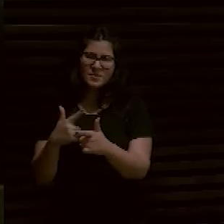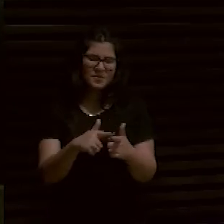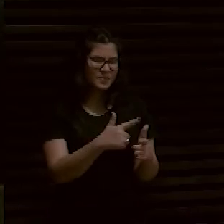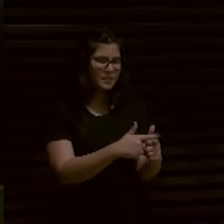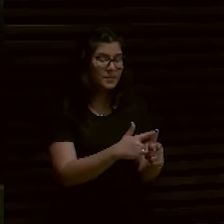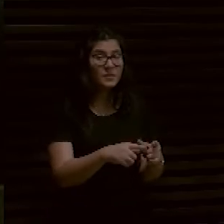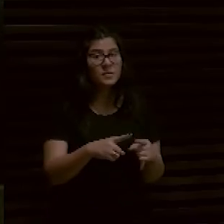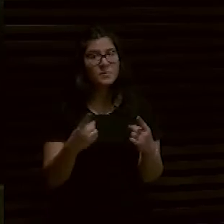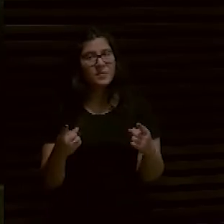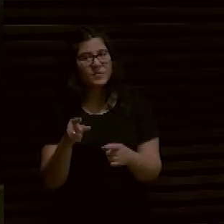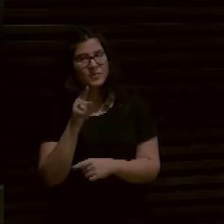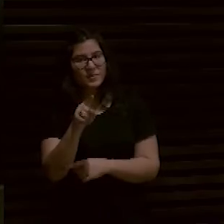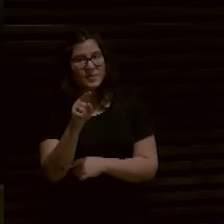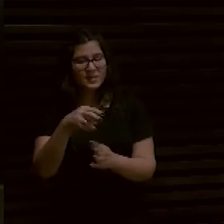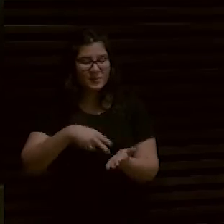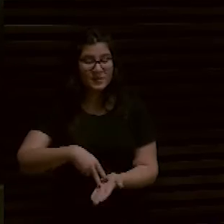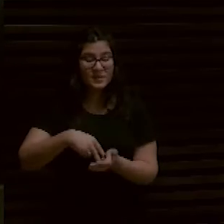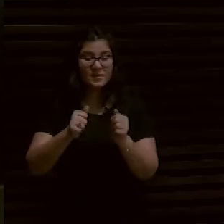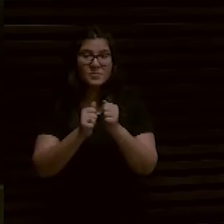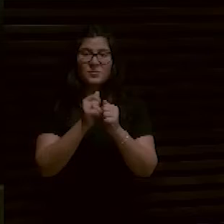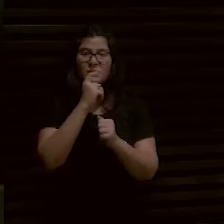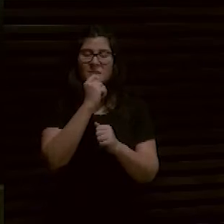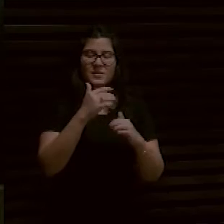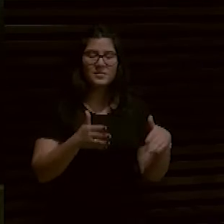você está plantado junto às águas?